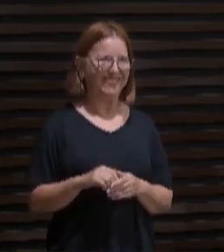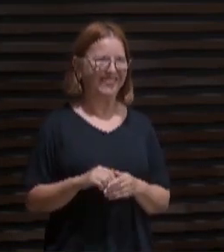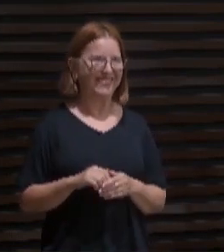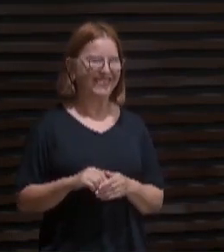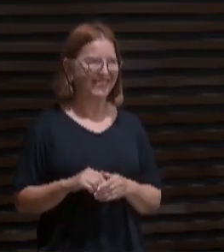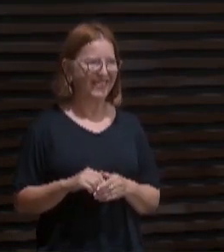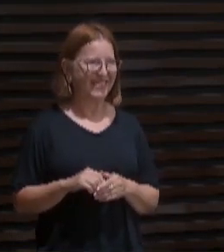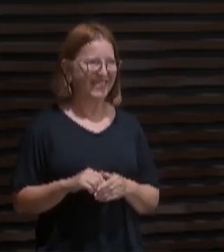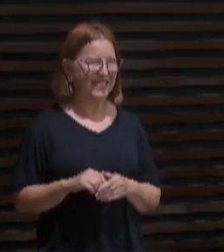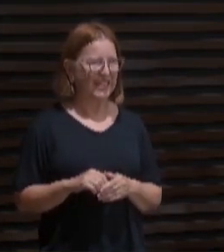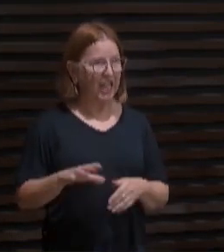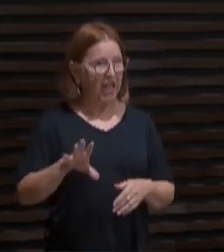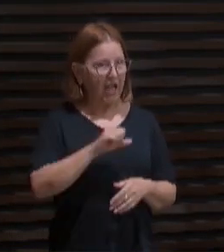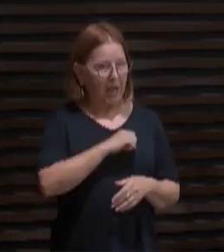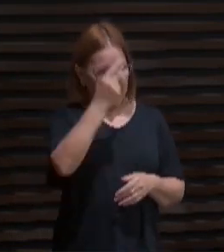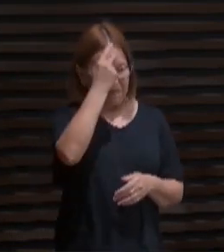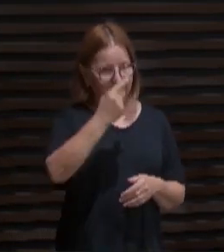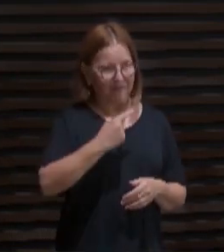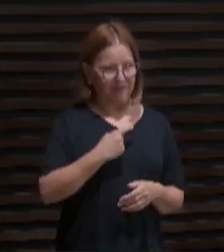É o amante de si mesmo.